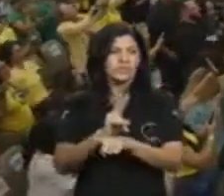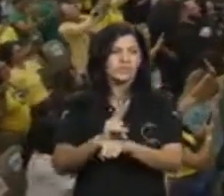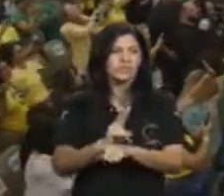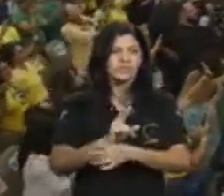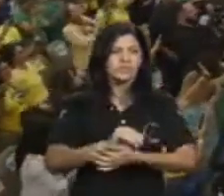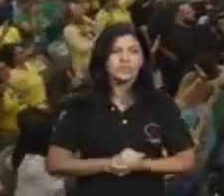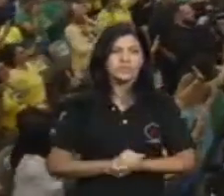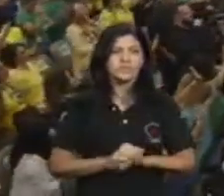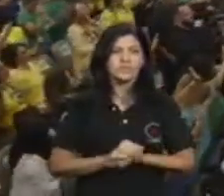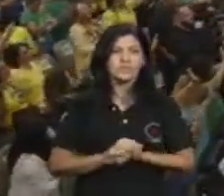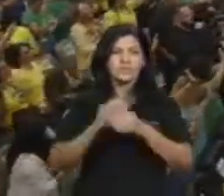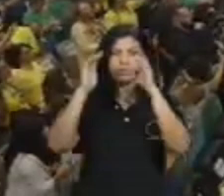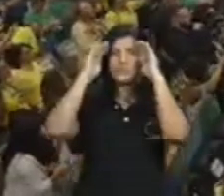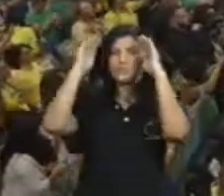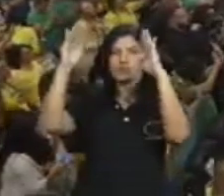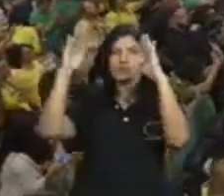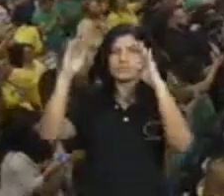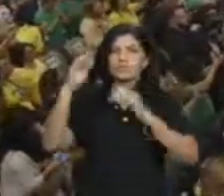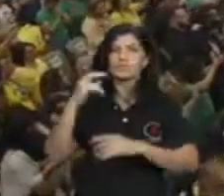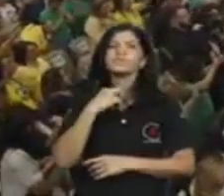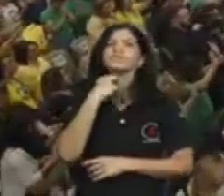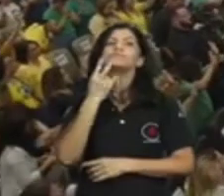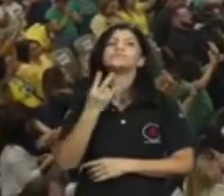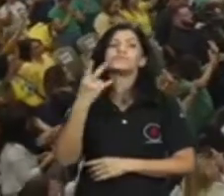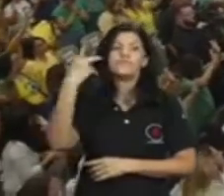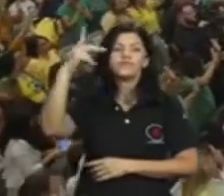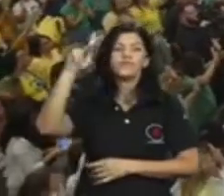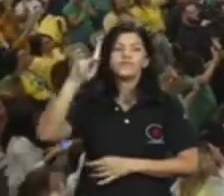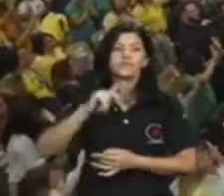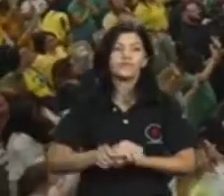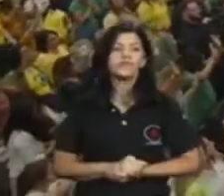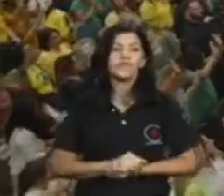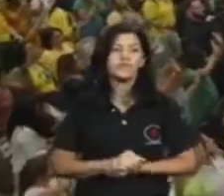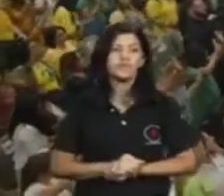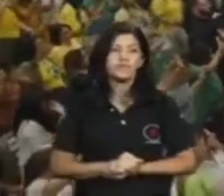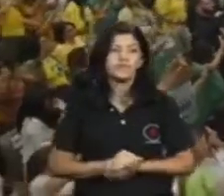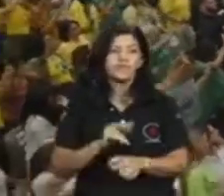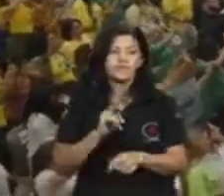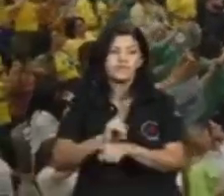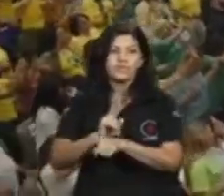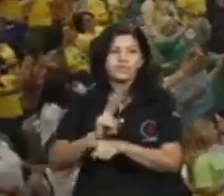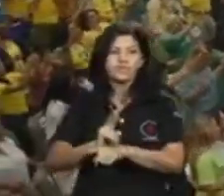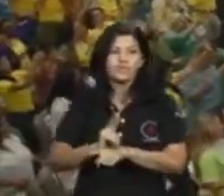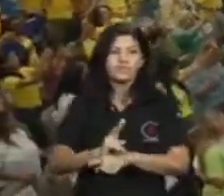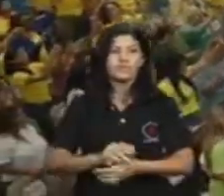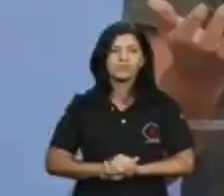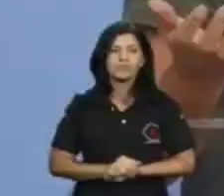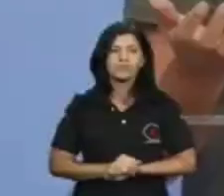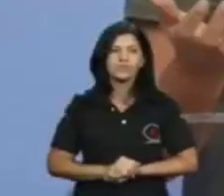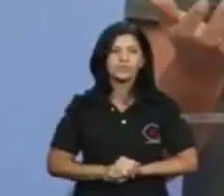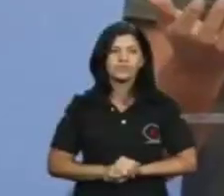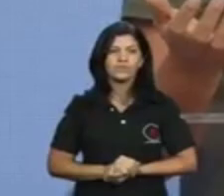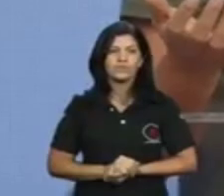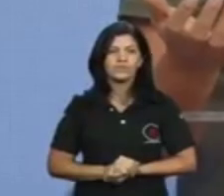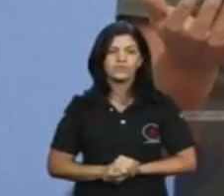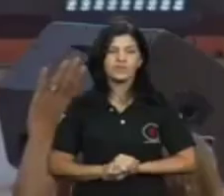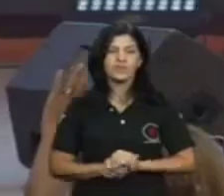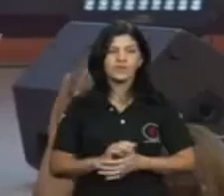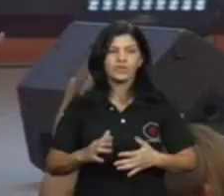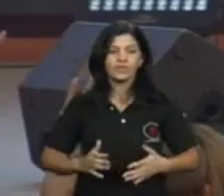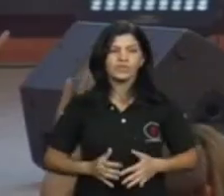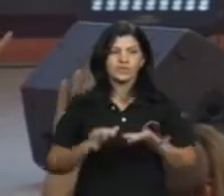e obediente à tua voz. Revista ela com a couraça da justiça, com o cinturão